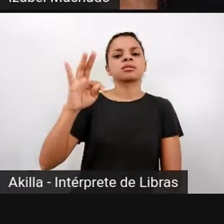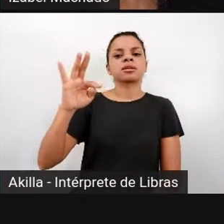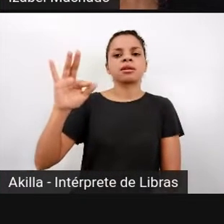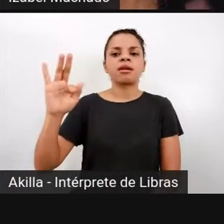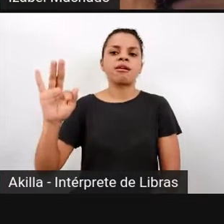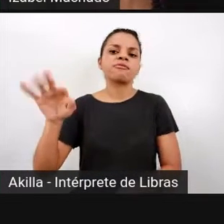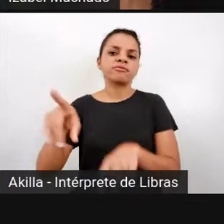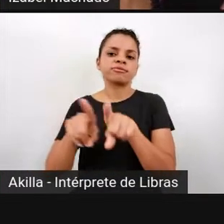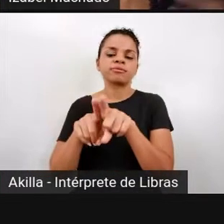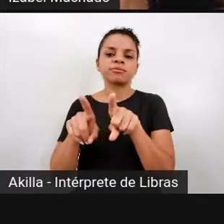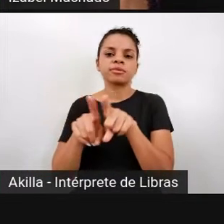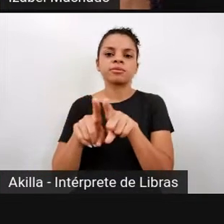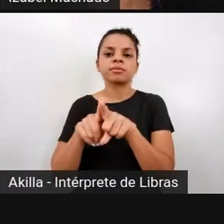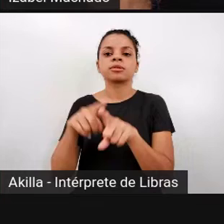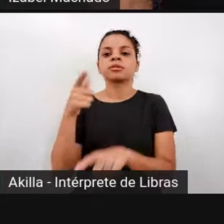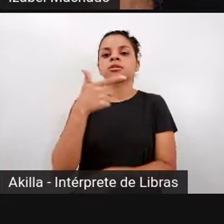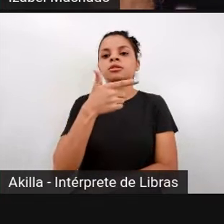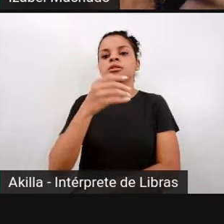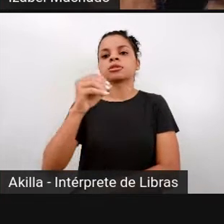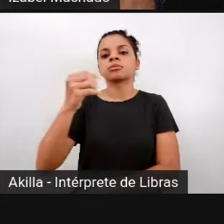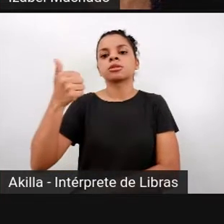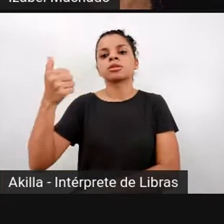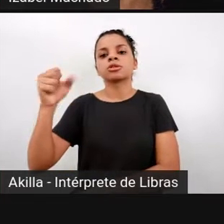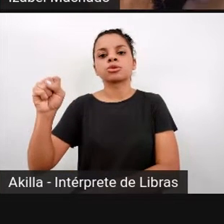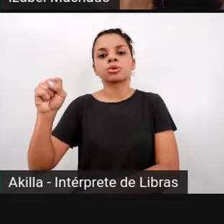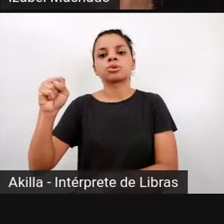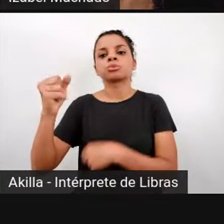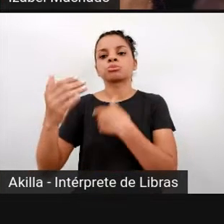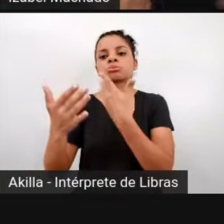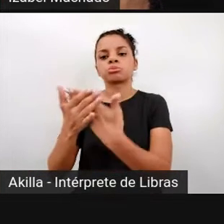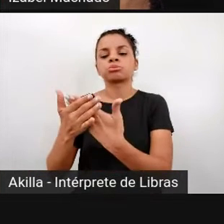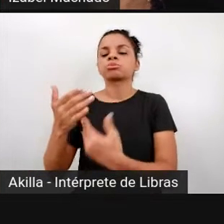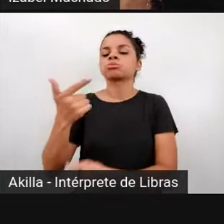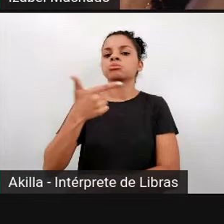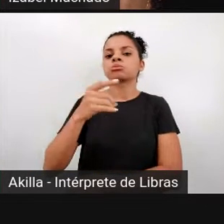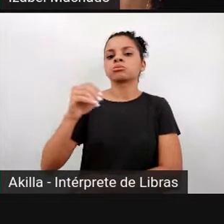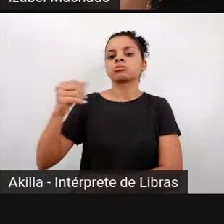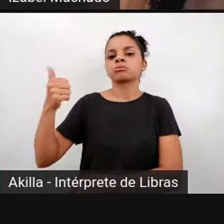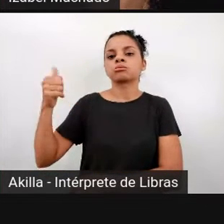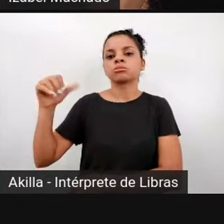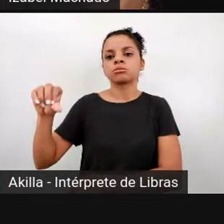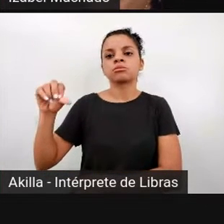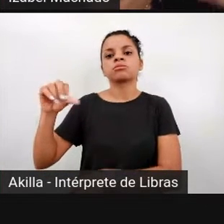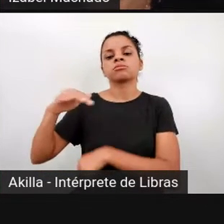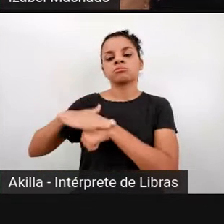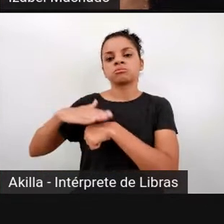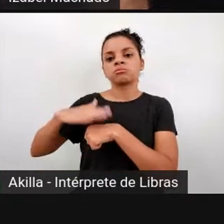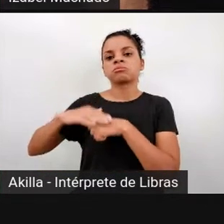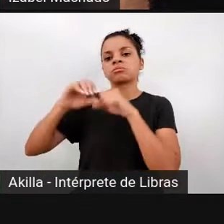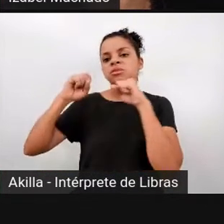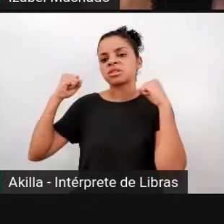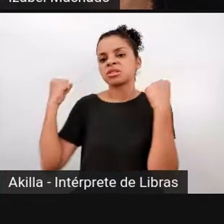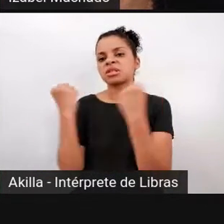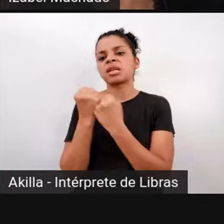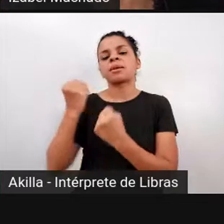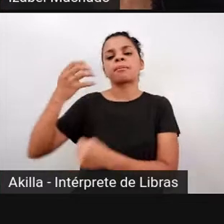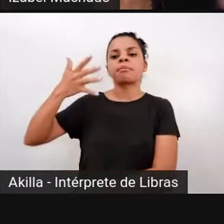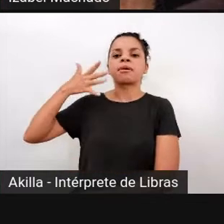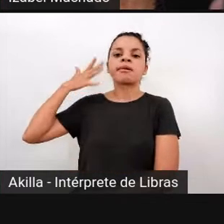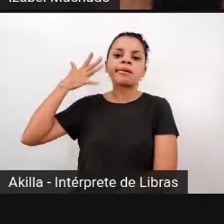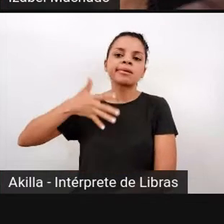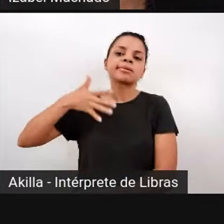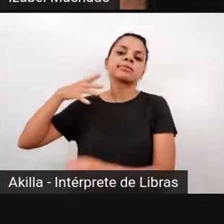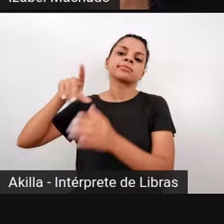Federal, desde 2018, 2019, desenvolvem atividades, ações, palestras, seminários, pesquisas e